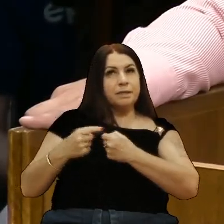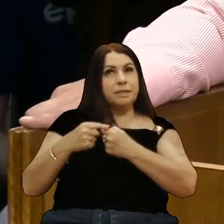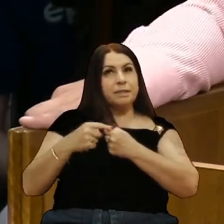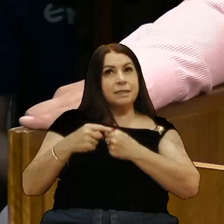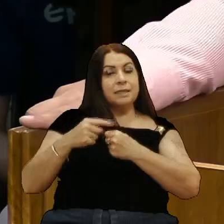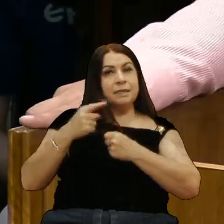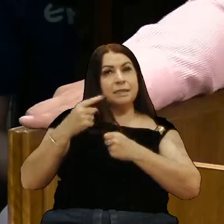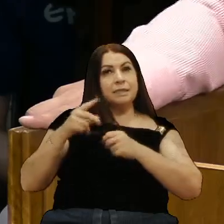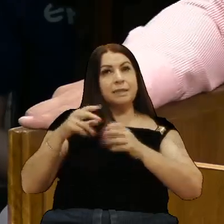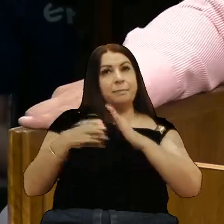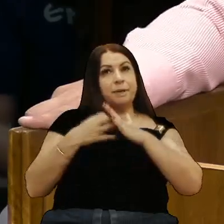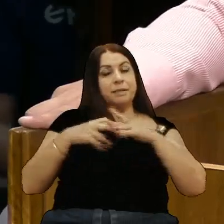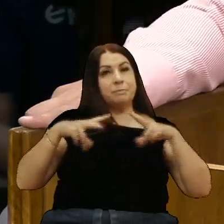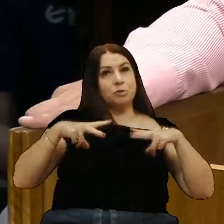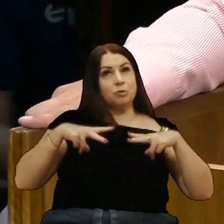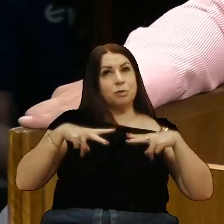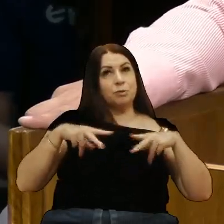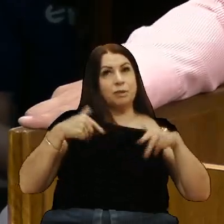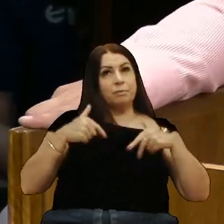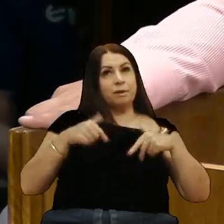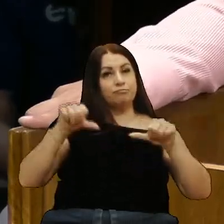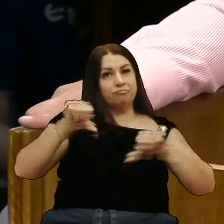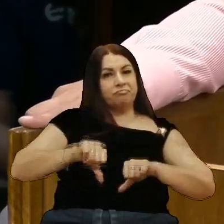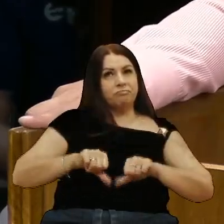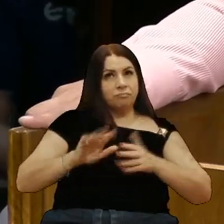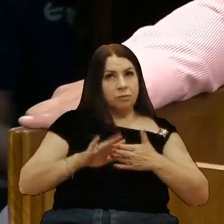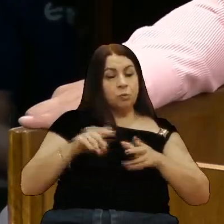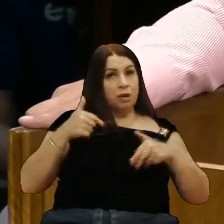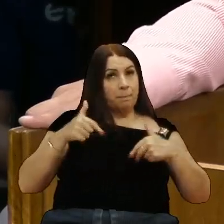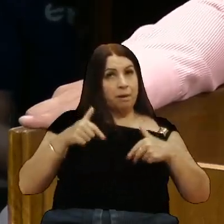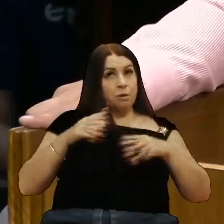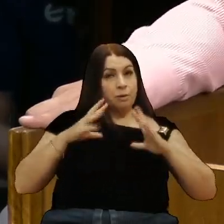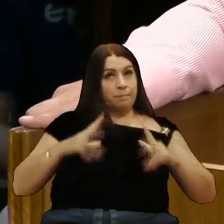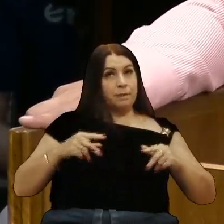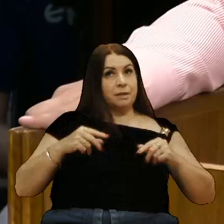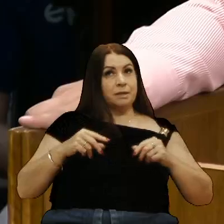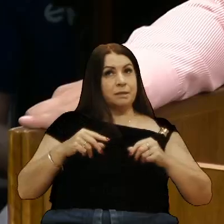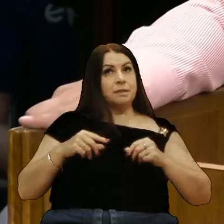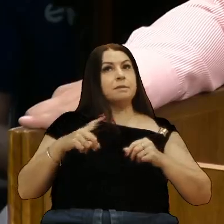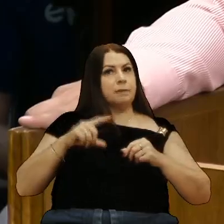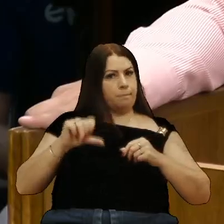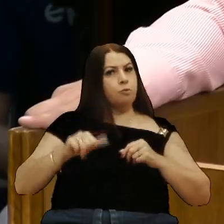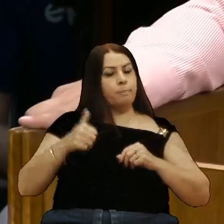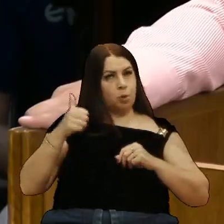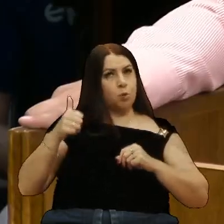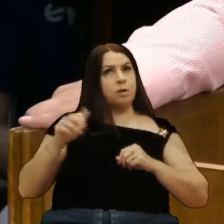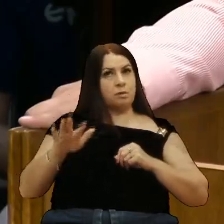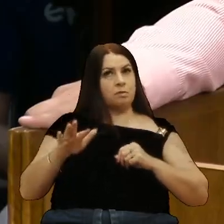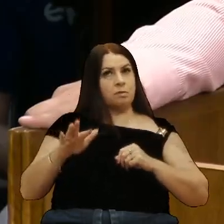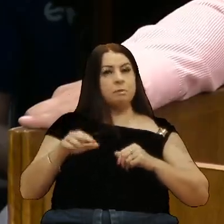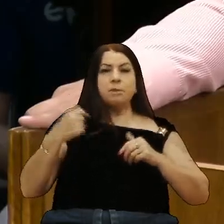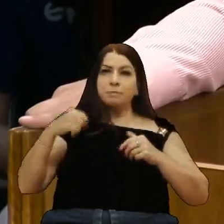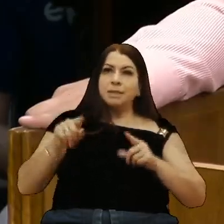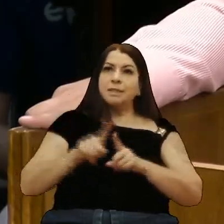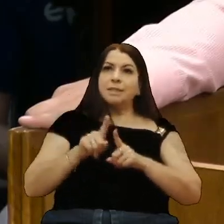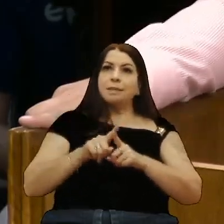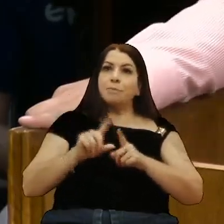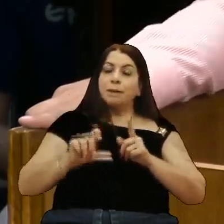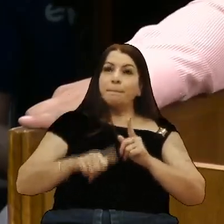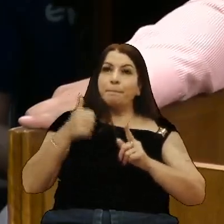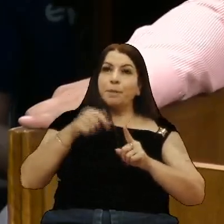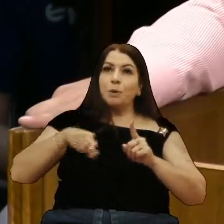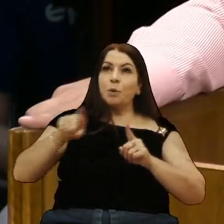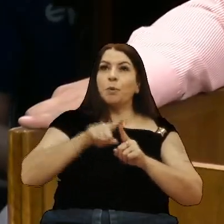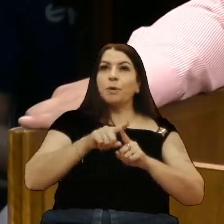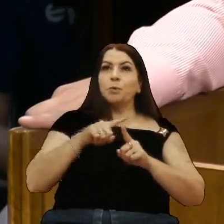iniciativa privada e o serviço ser péssimo. O serviço de limpeza urbana tem muito a melhorar, mas precisamos que ele melhore